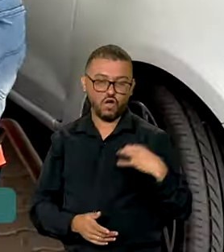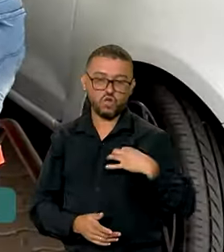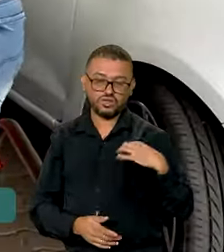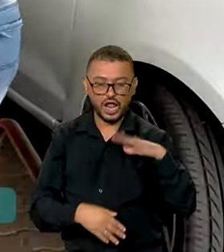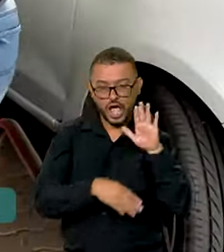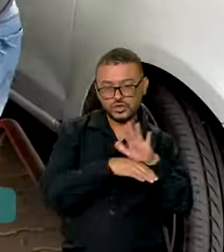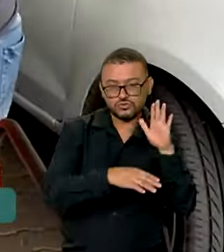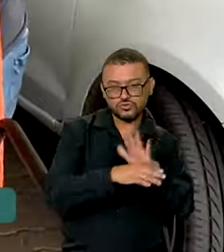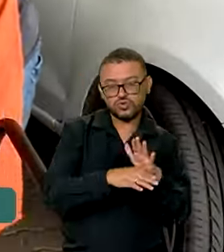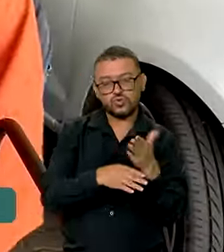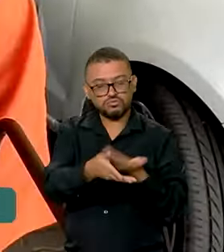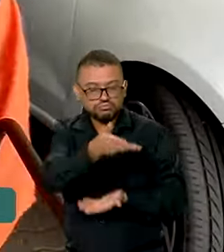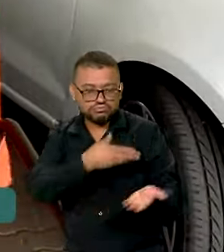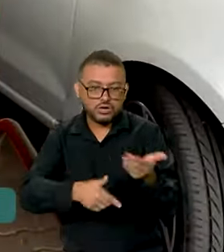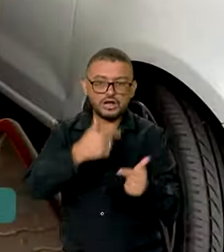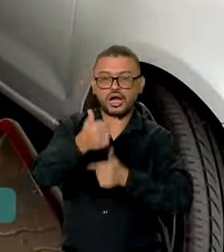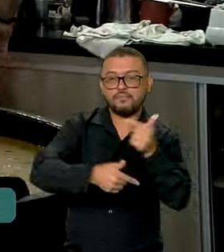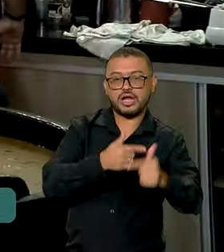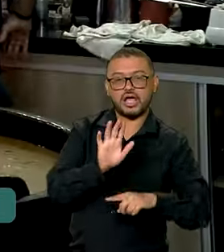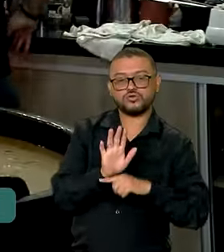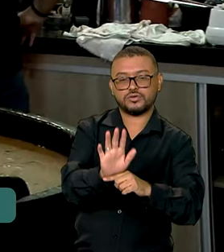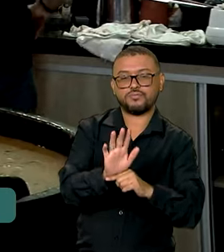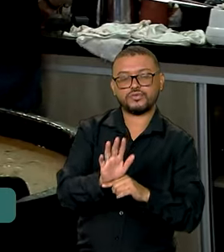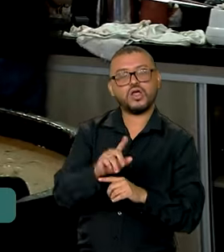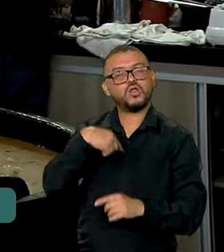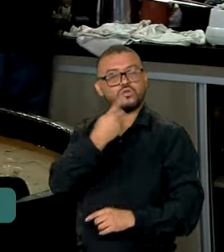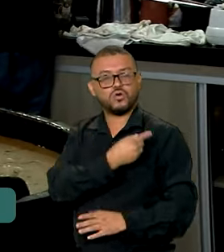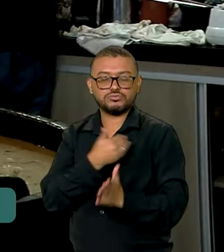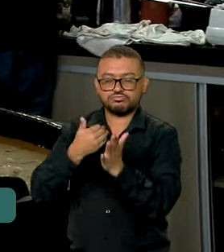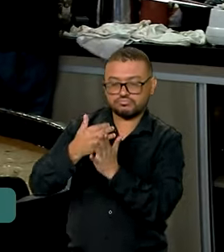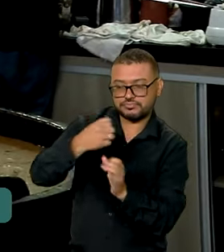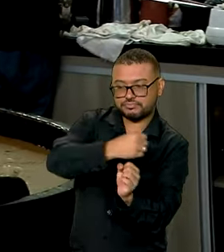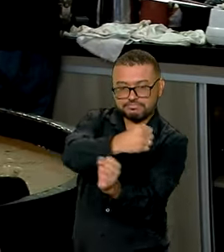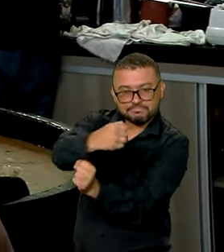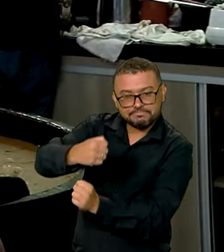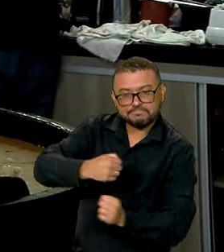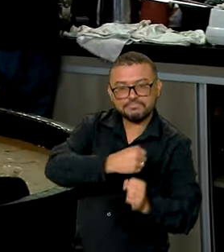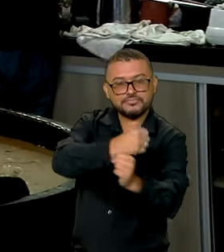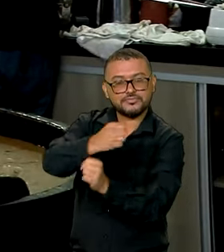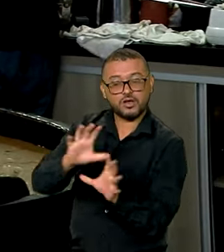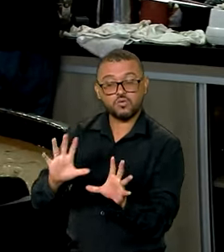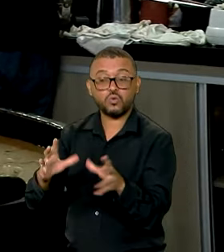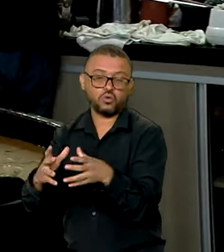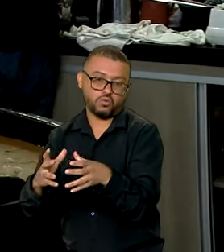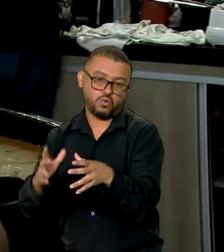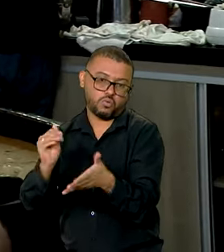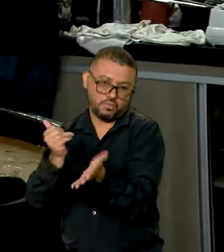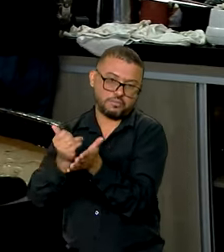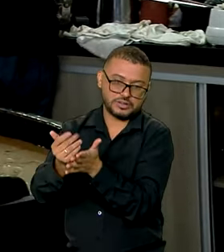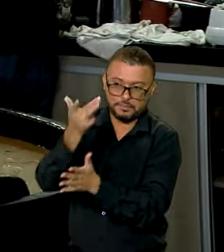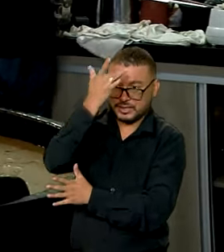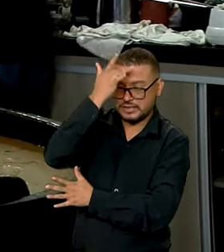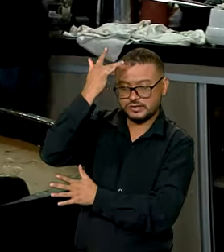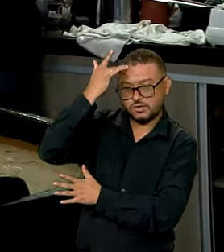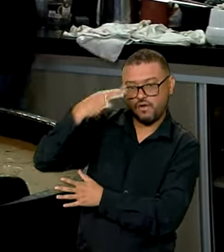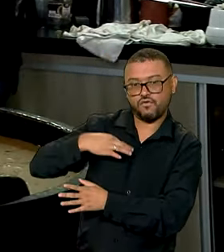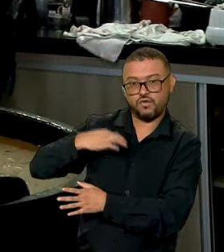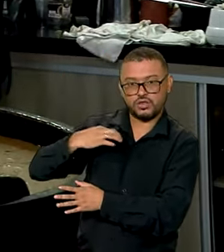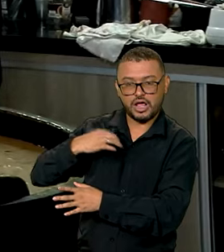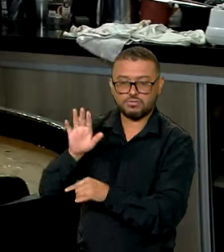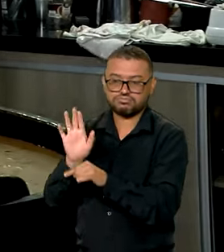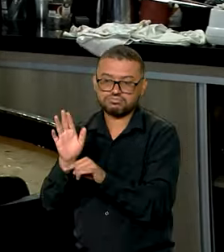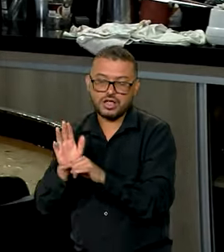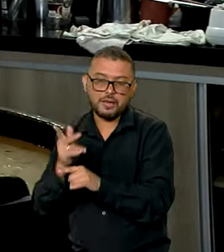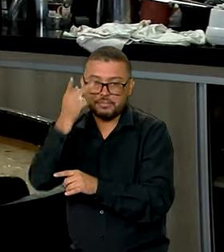dias para ajudar a quem mais precisa. Começamos a cozinhar para os grupos de voluntariado que estão